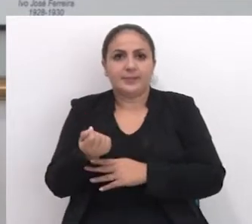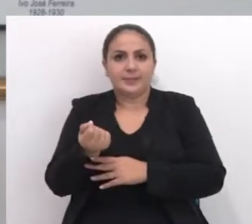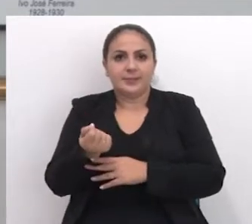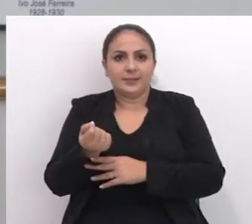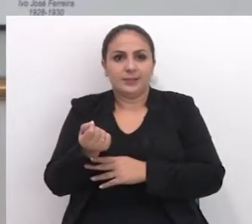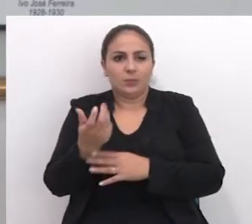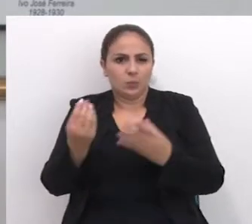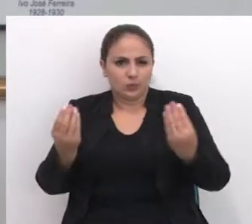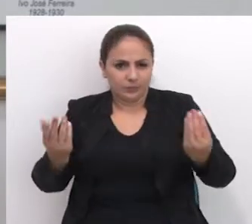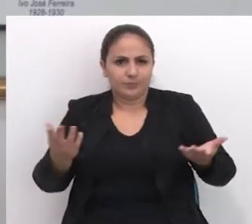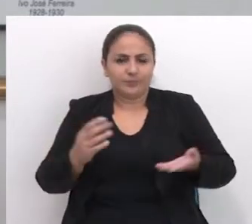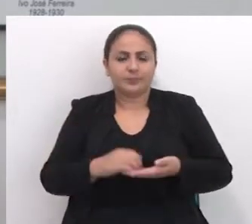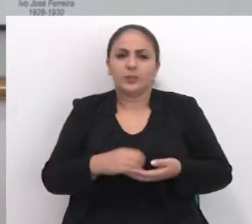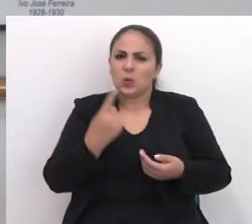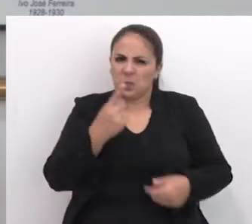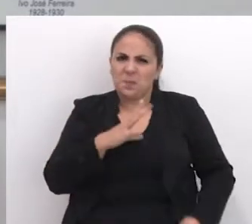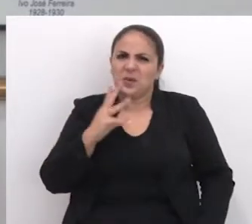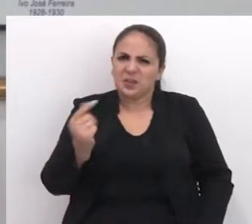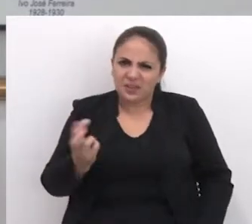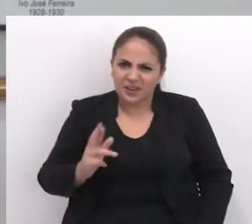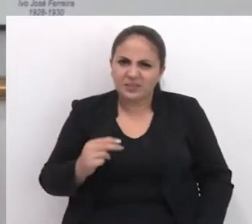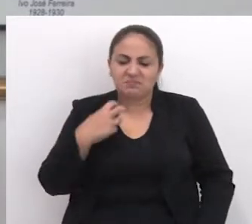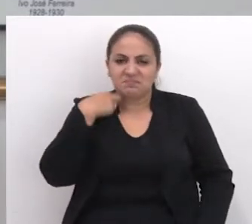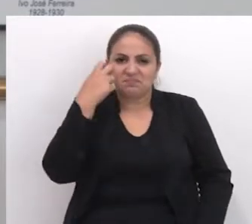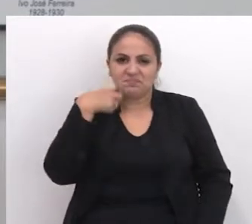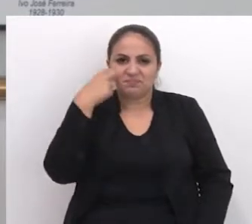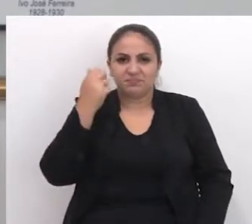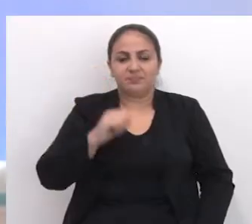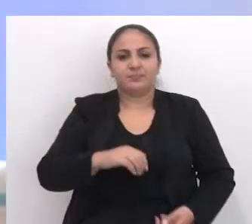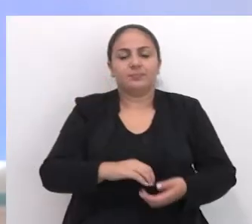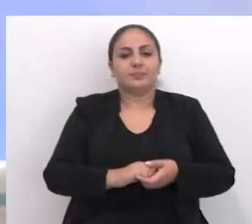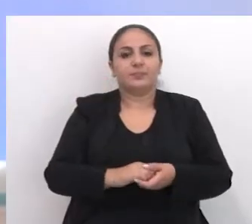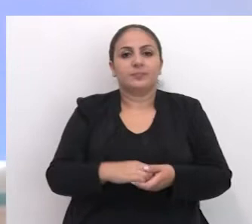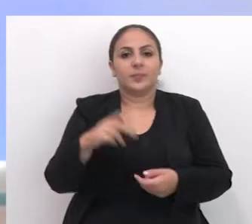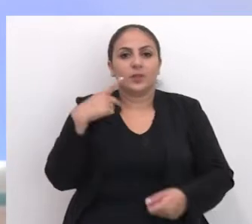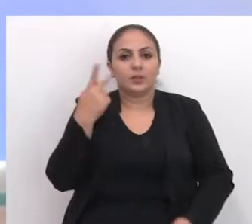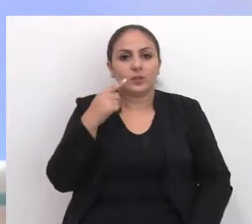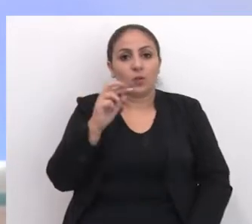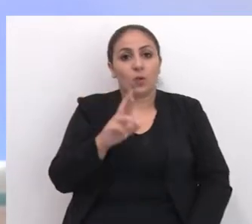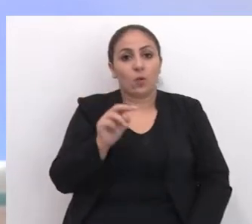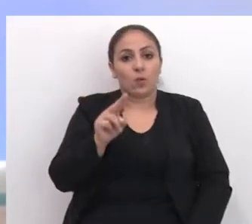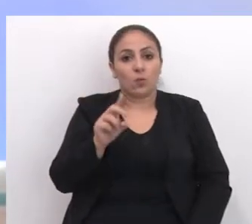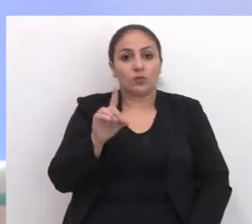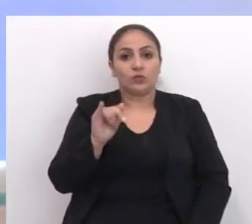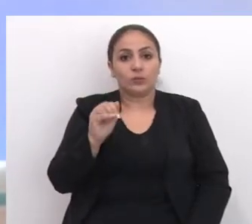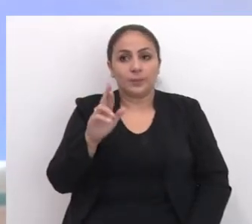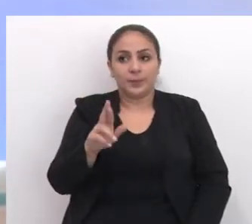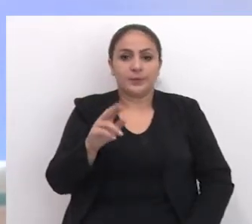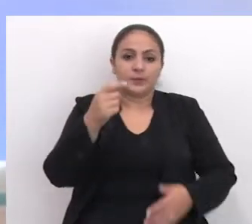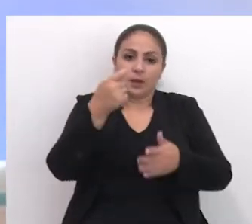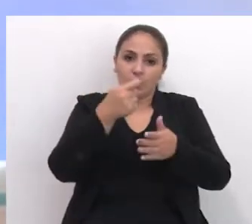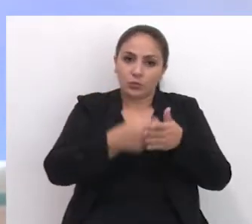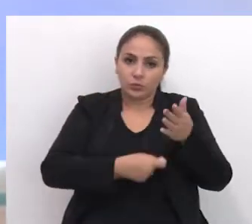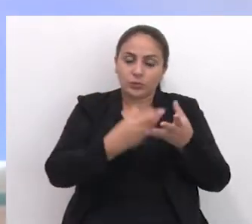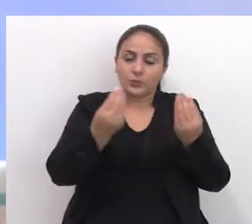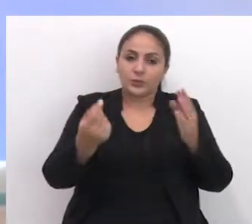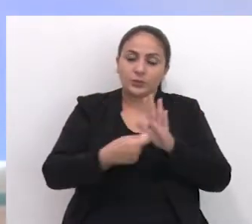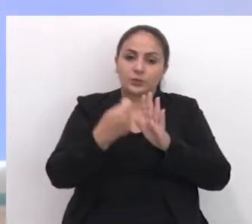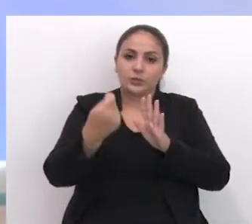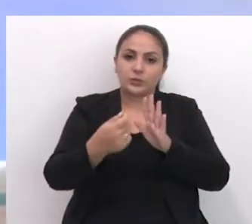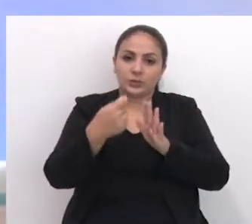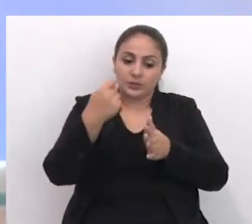dinheiro é exagerado desse jeito. R$1 milhão, uma vergonha. O vereador Rudimar dos Santos é o autor de